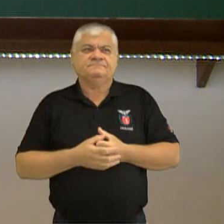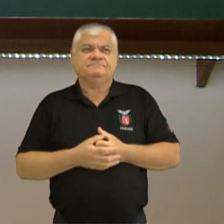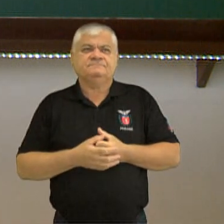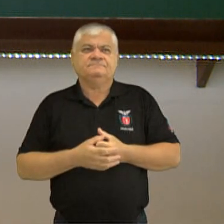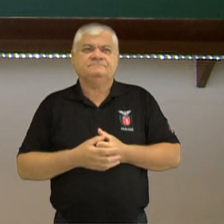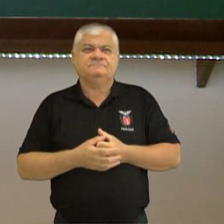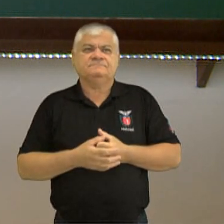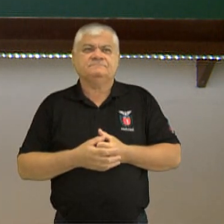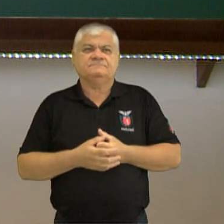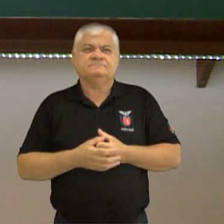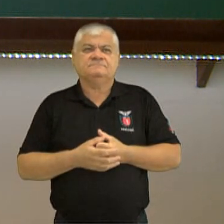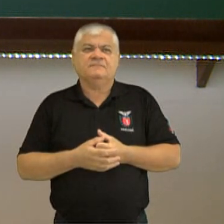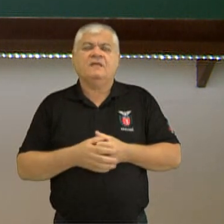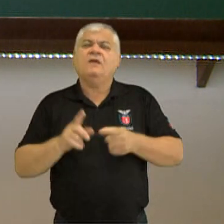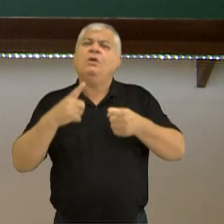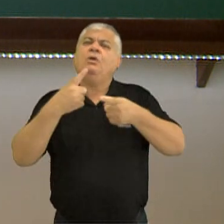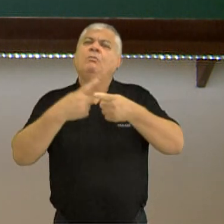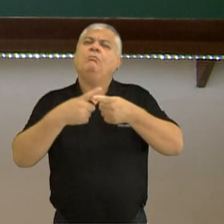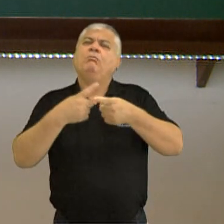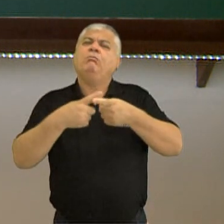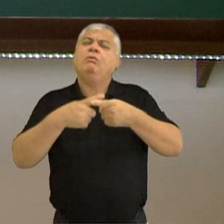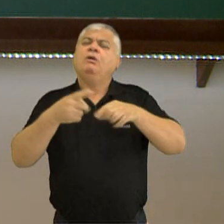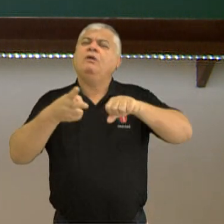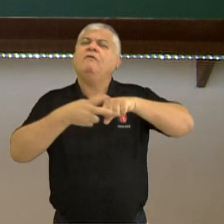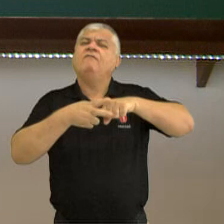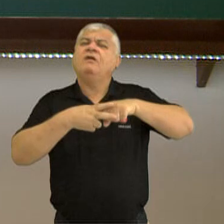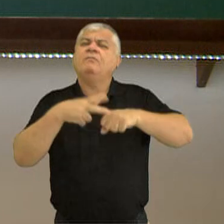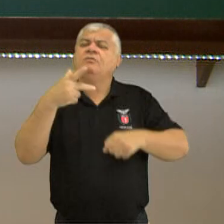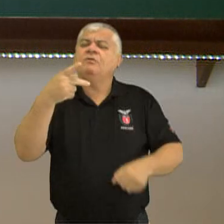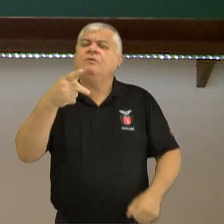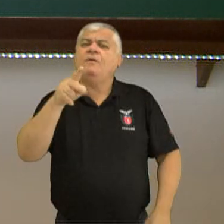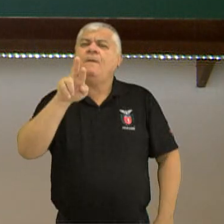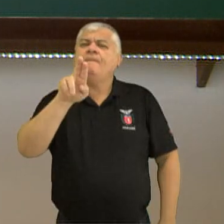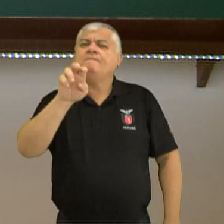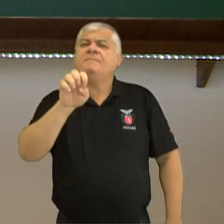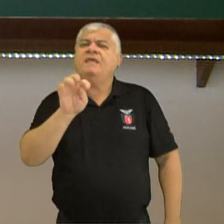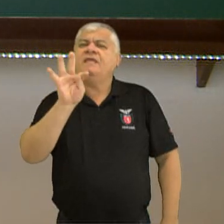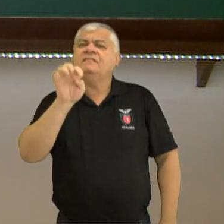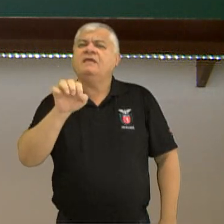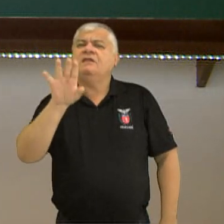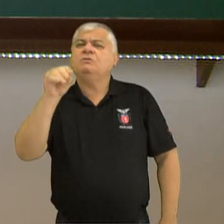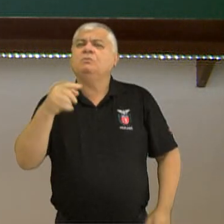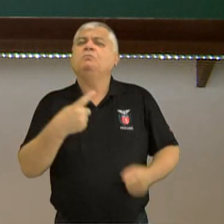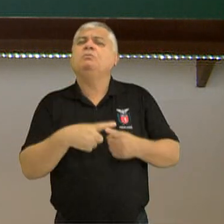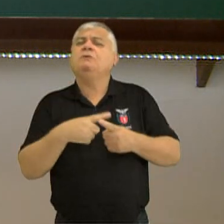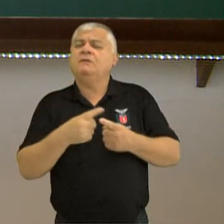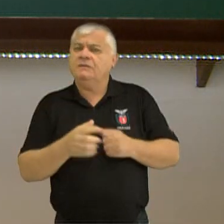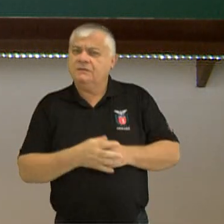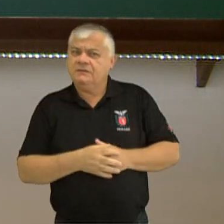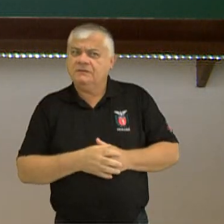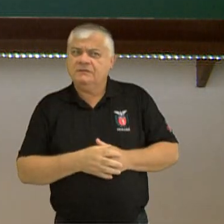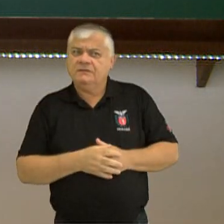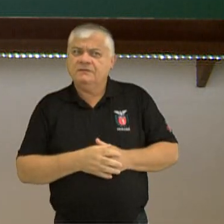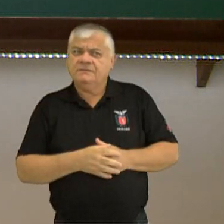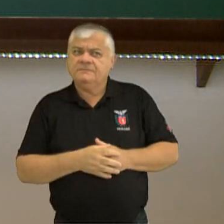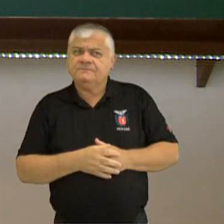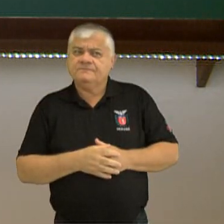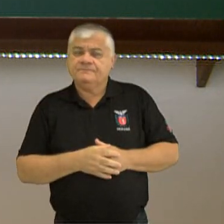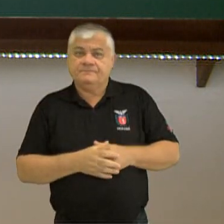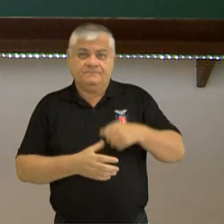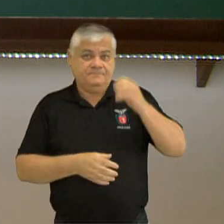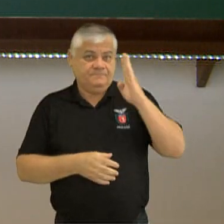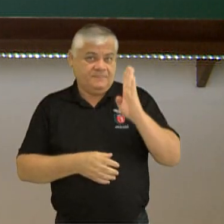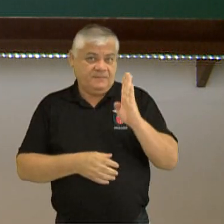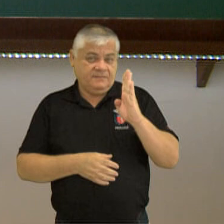Por que no relato a predominância dos verbos no pretérito? Por que você acha isso? Para produzirmos um